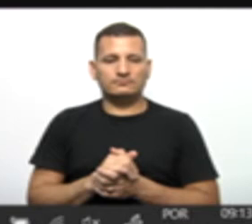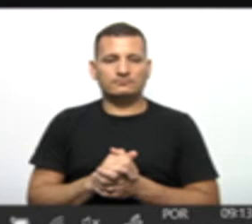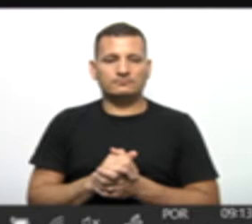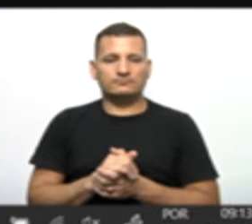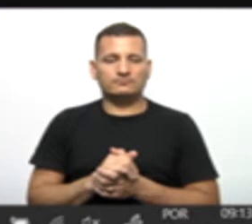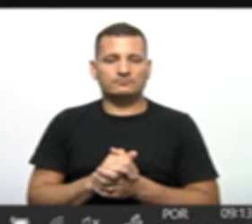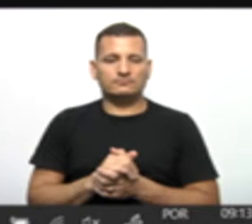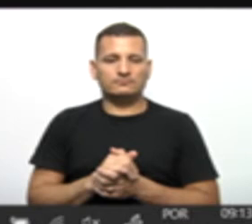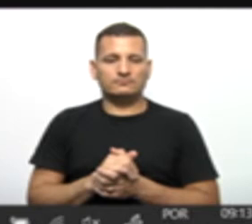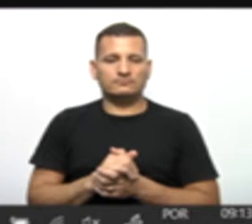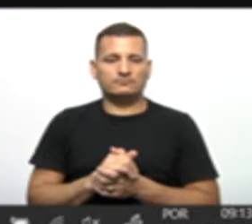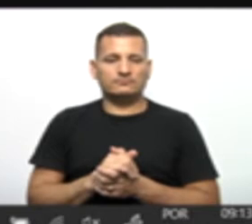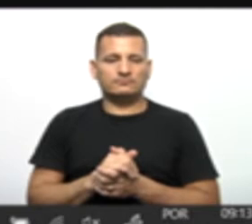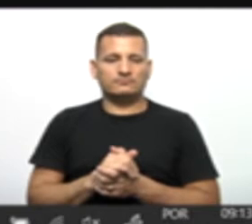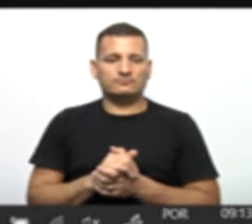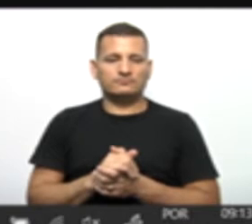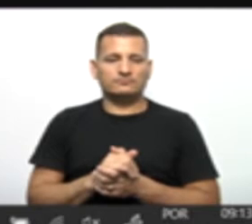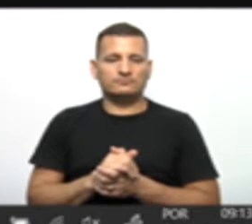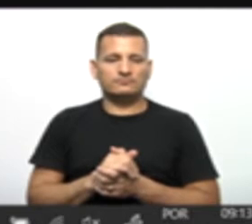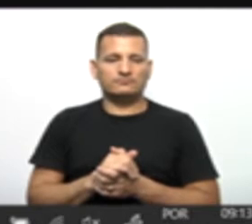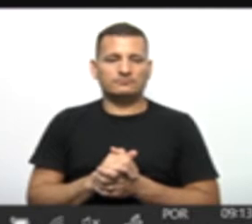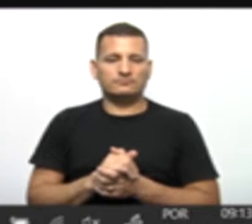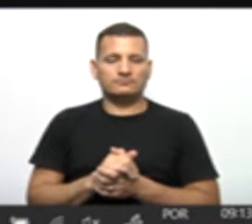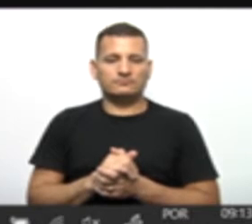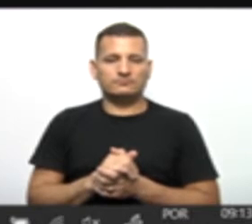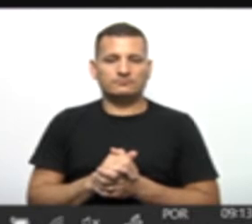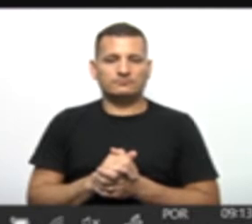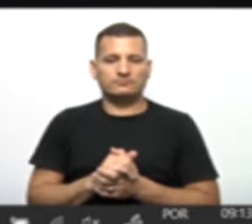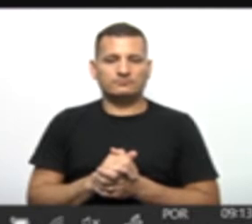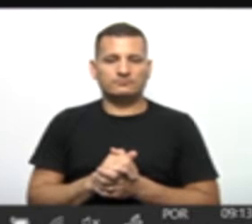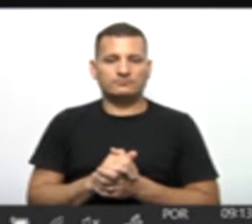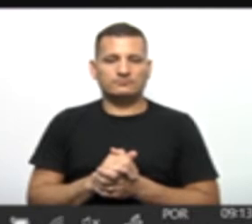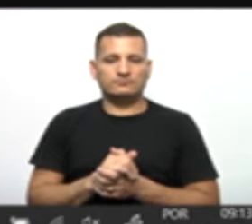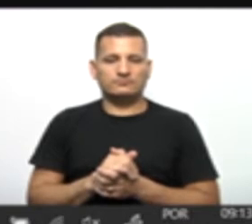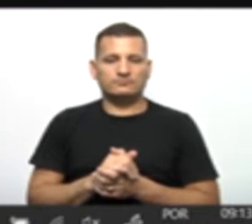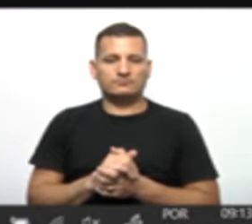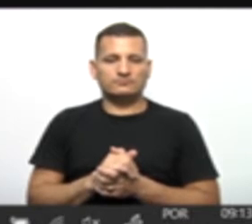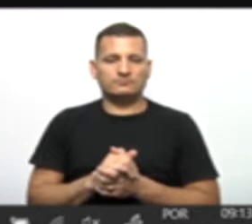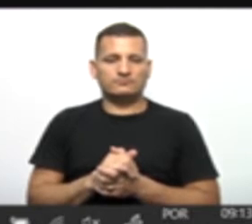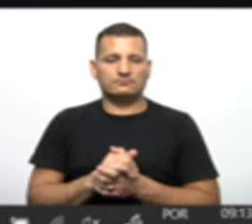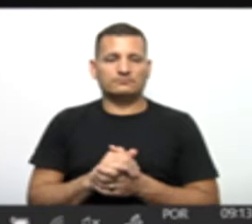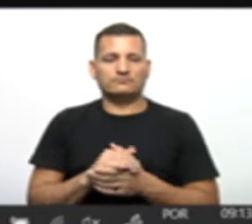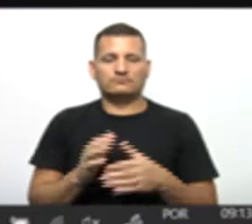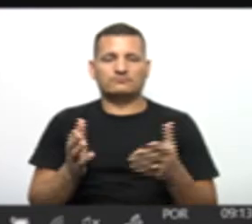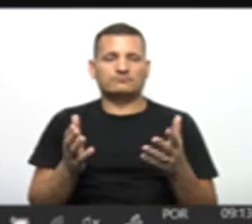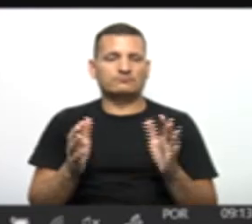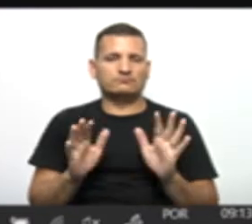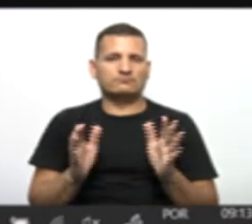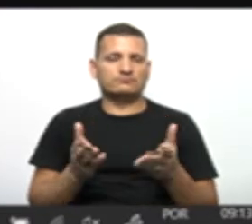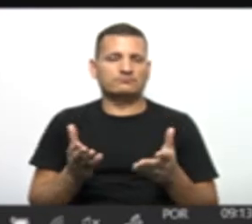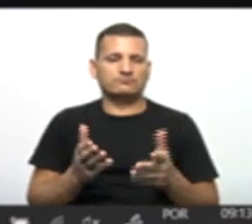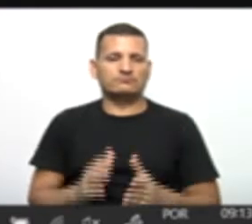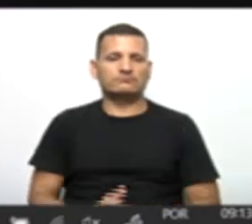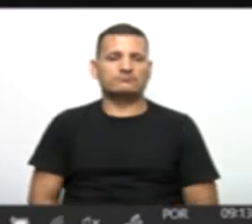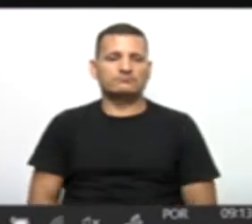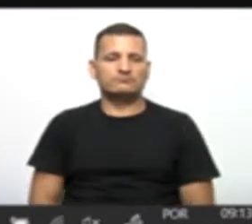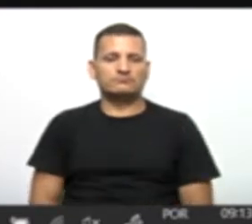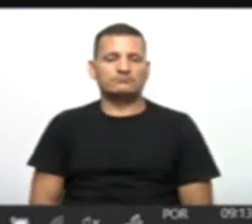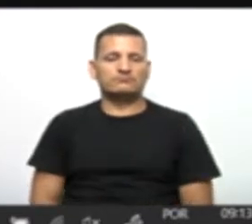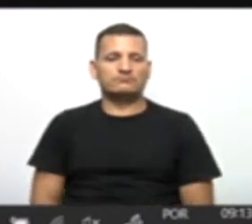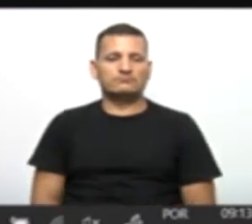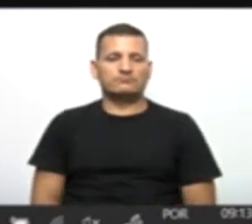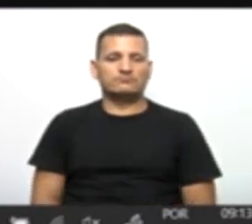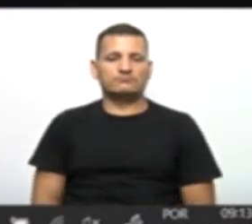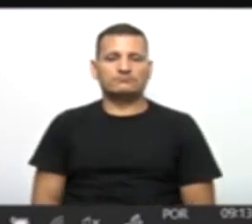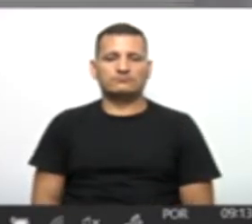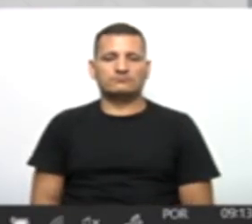exercício de sala. Eu vou exemplificar isso legal para vocês, ok? Por enquanto, vamos trabalhar dessa forma. Vamos voltar aqui à